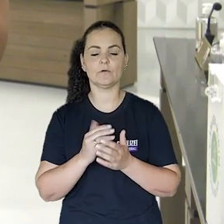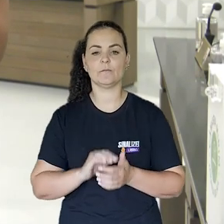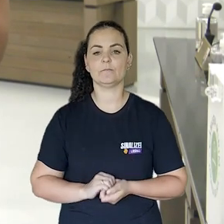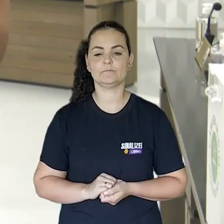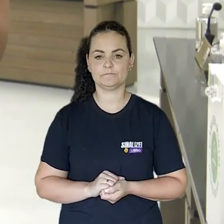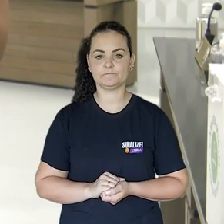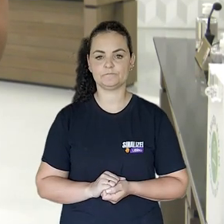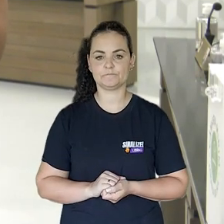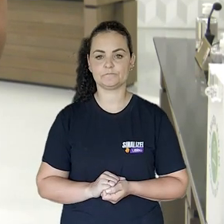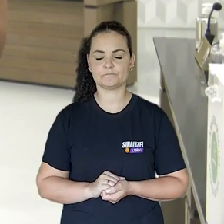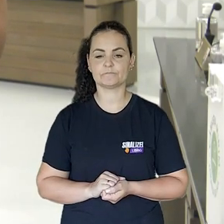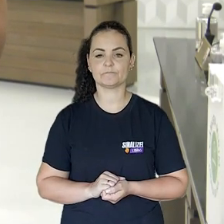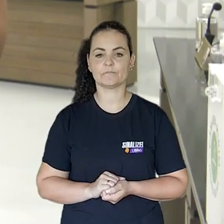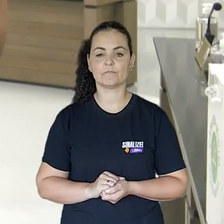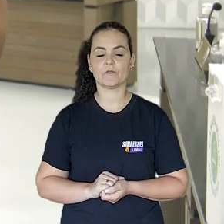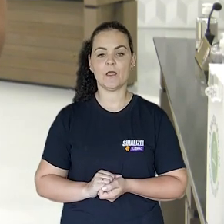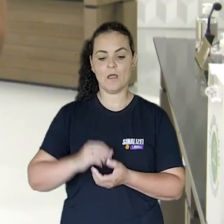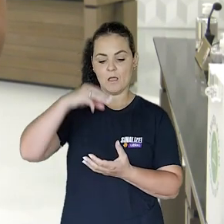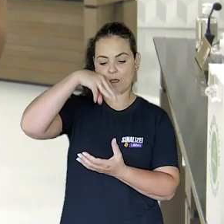Machado de Assis.